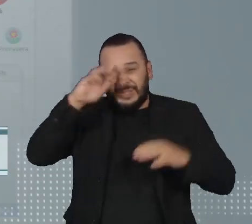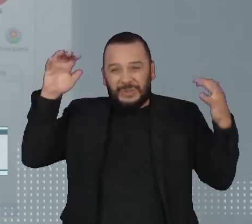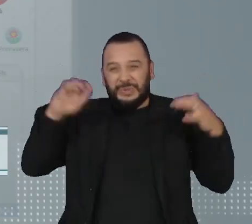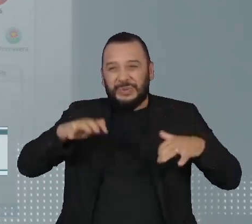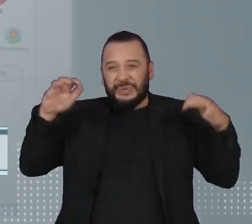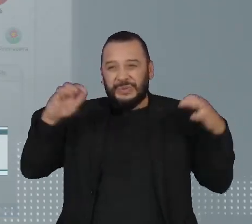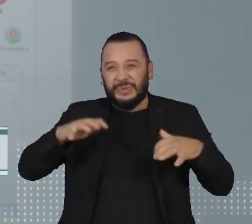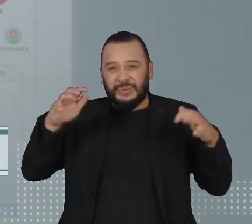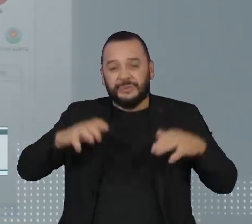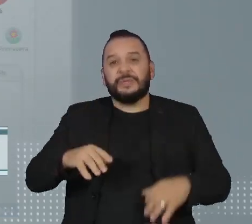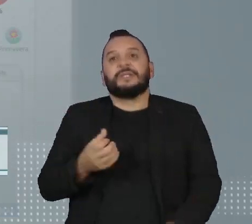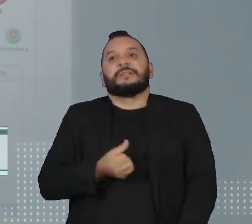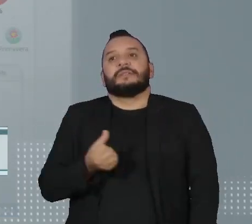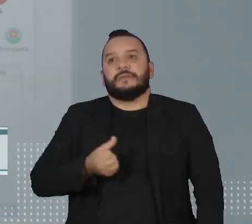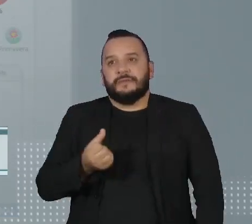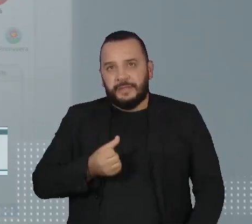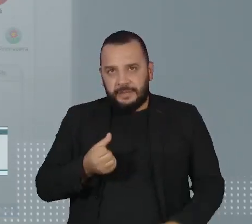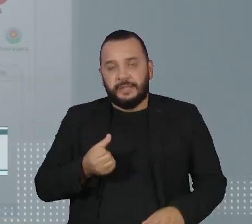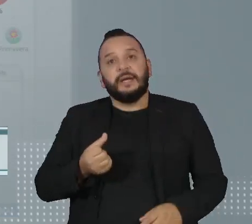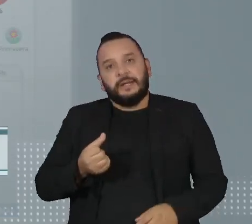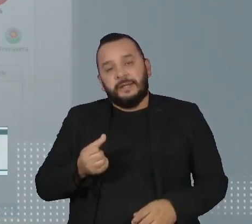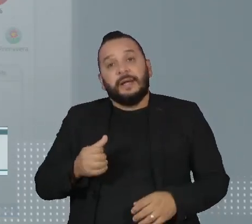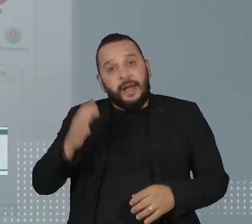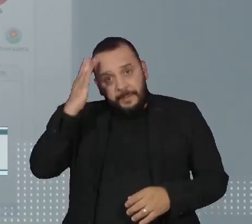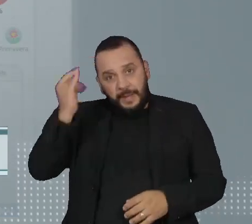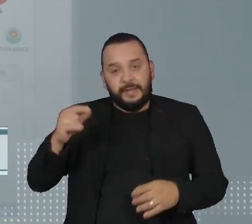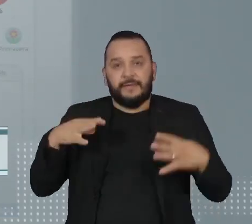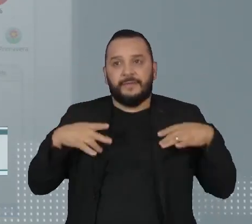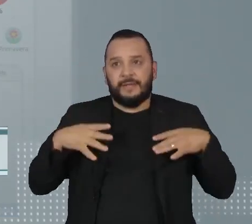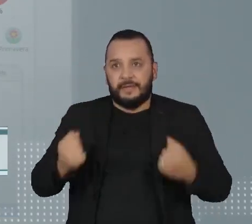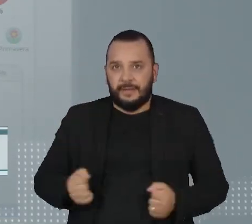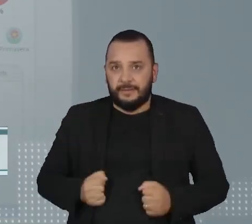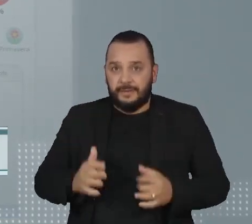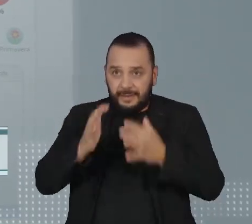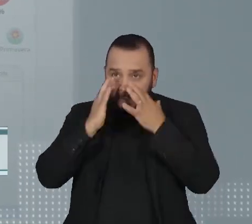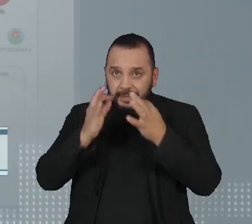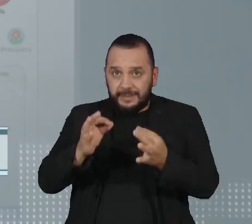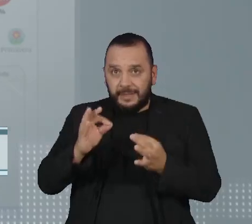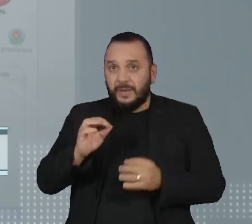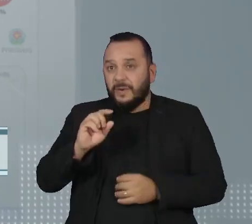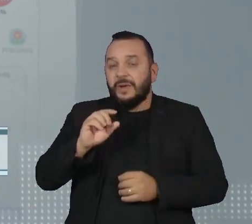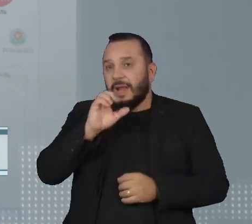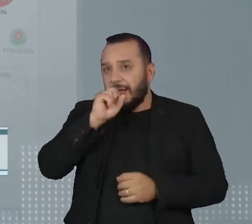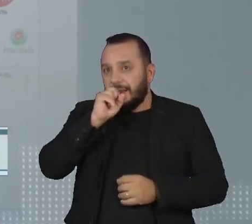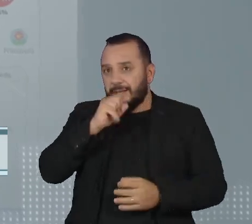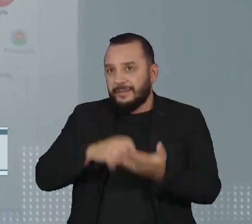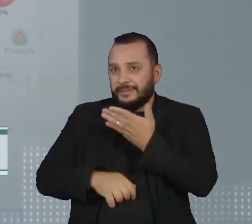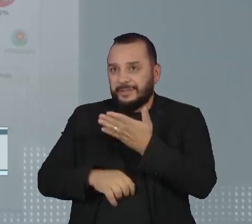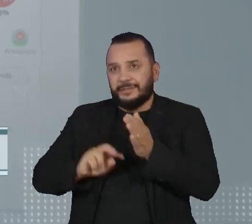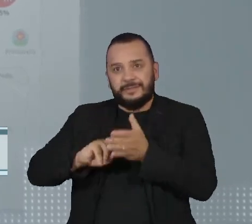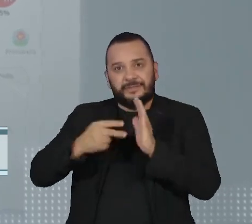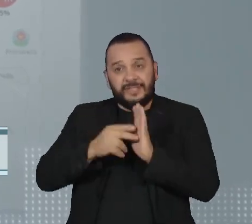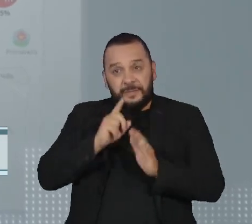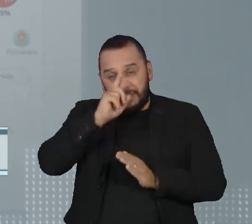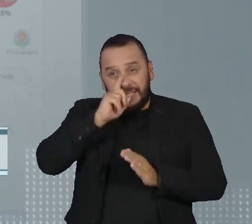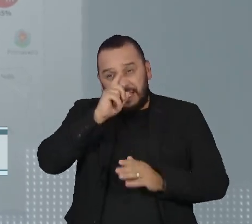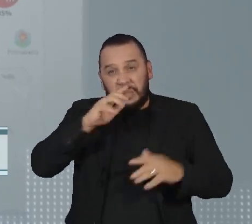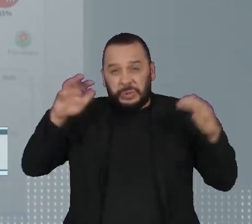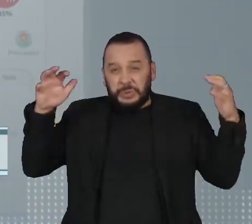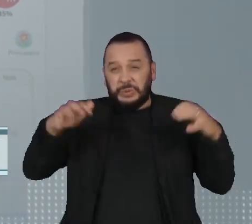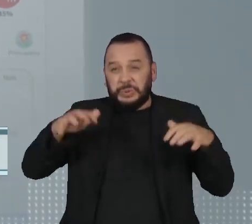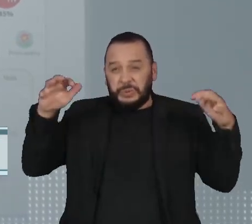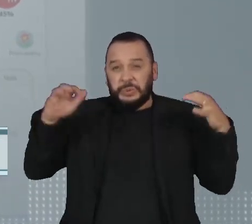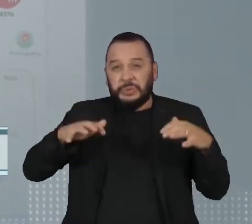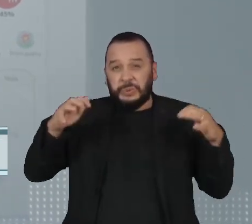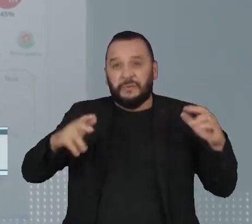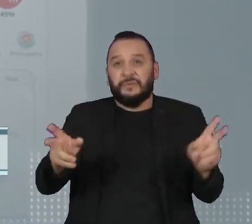intensas durante essa sexta-feira, véspera de feriado. O alerta laranja indica perigo para tempestades com